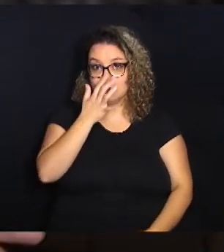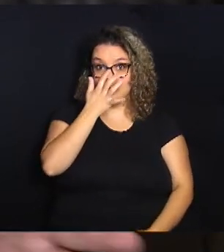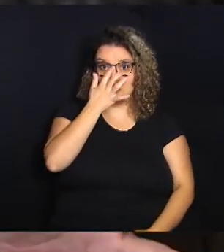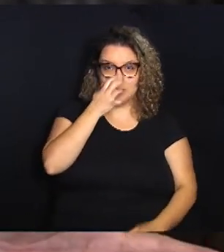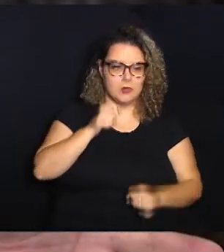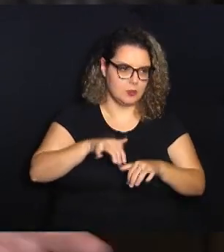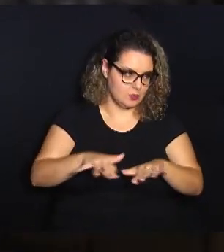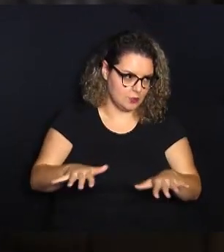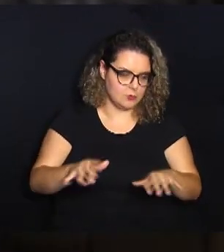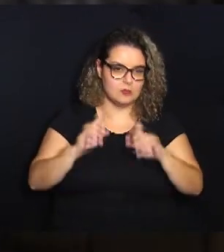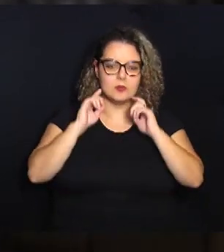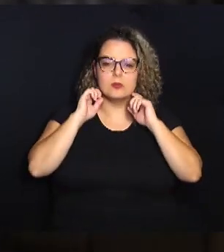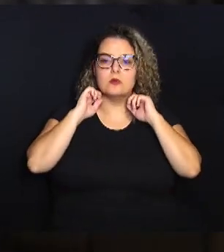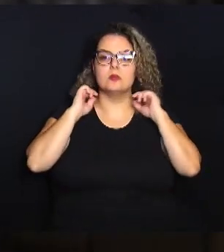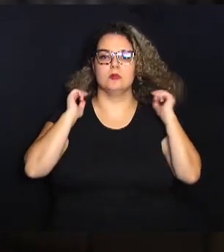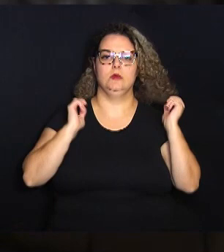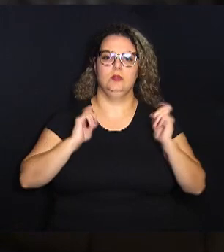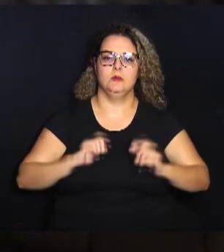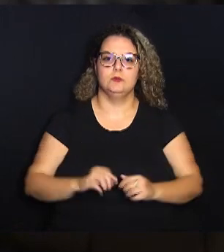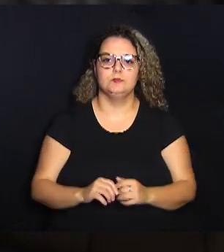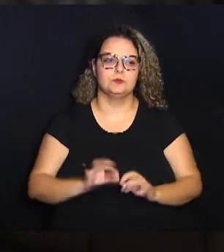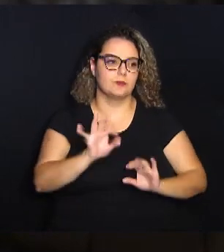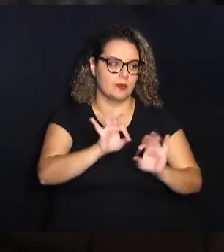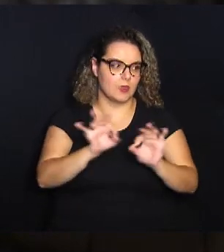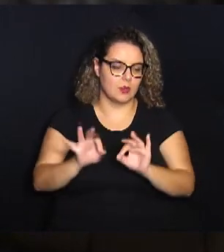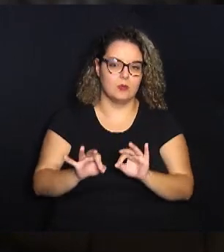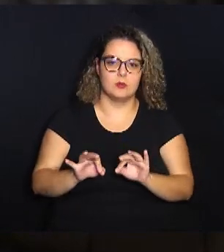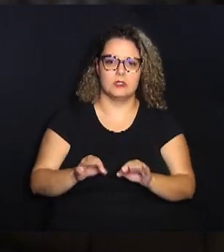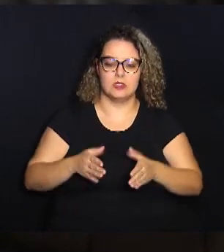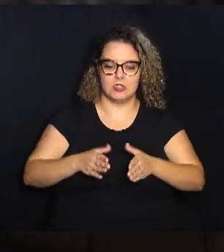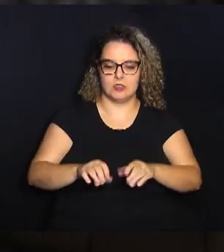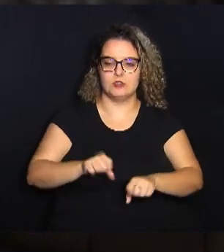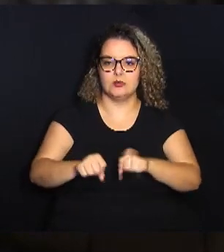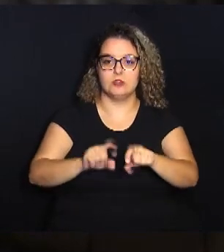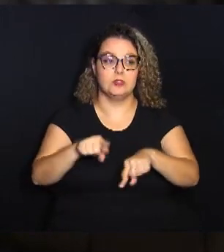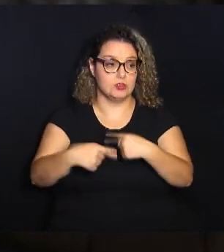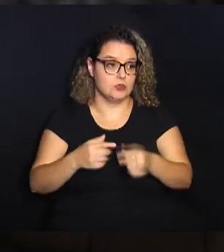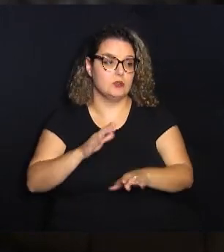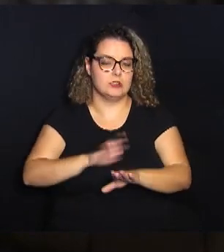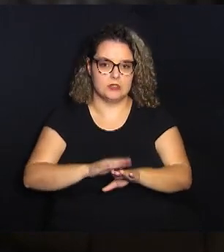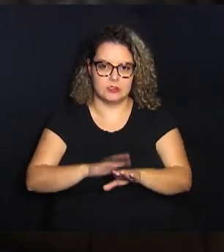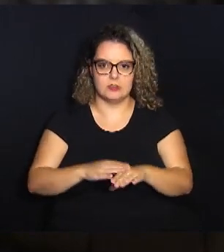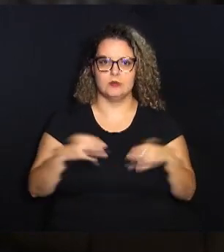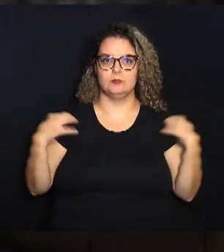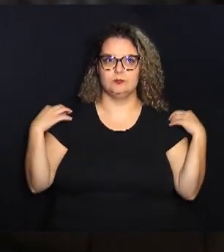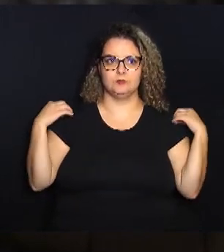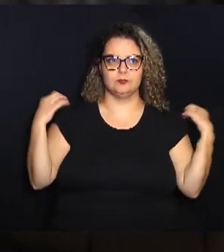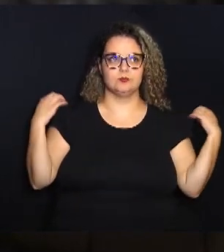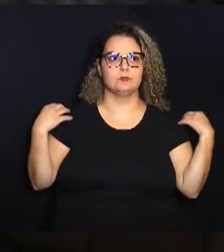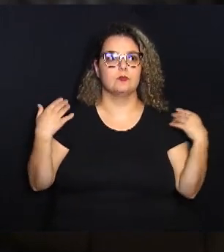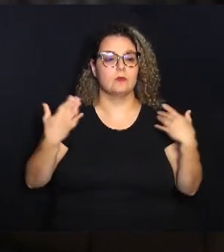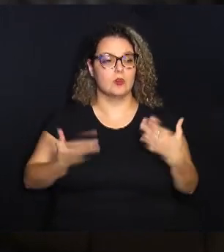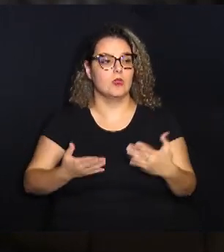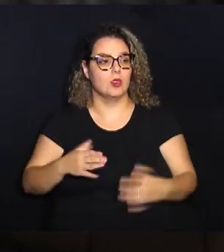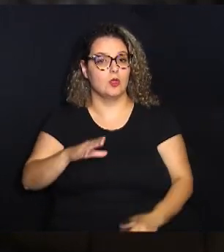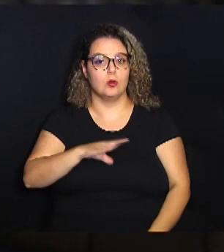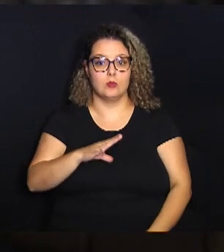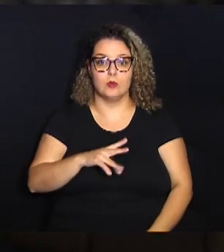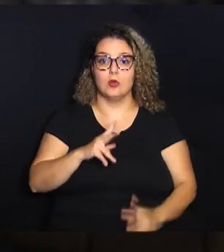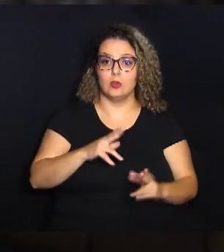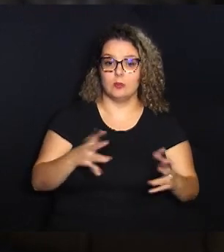ampliando o planejamento das ciclovias, entre outras ações. Então o município, ele como